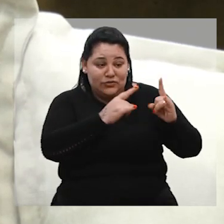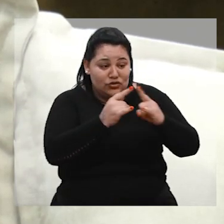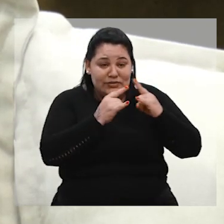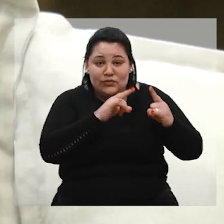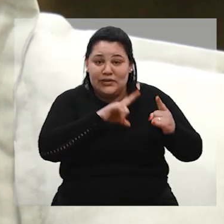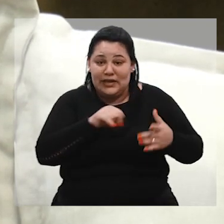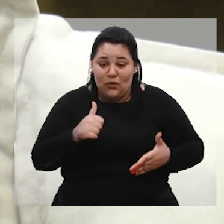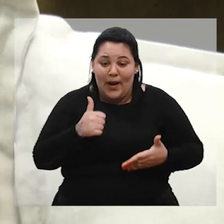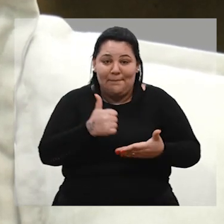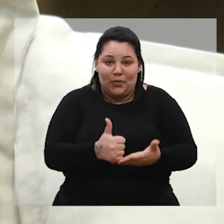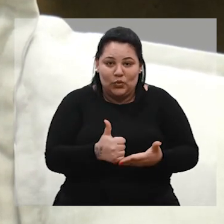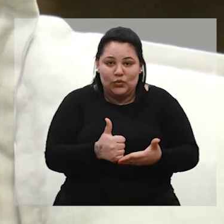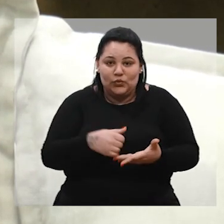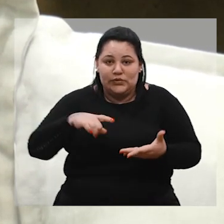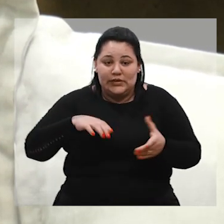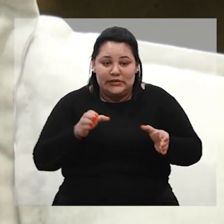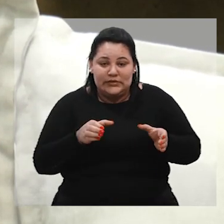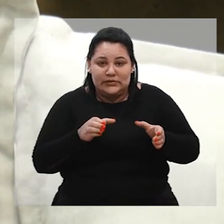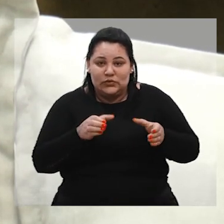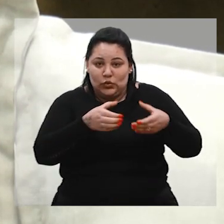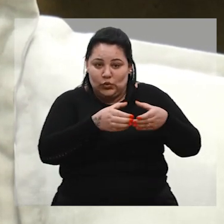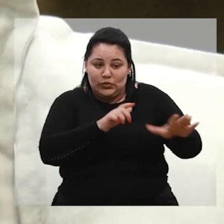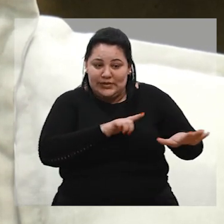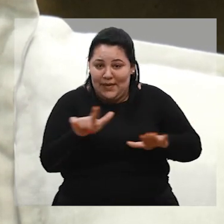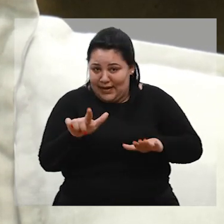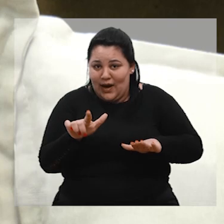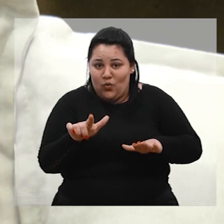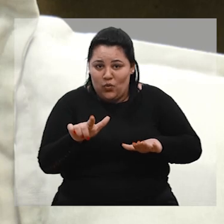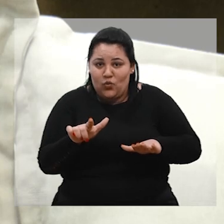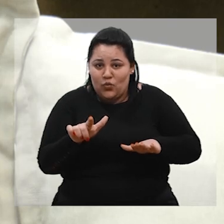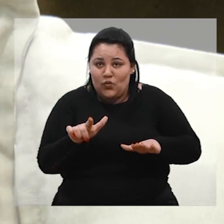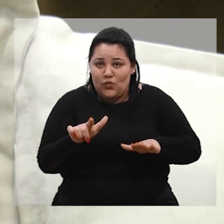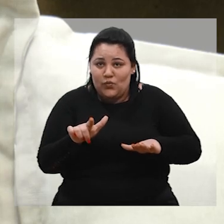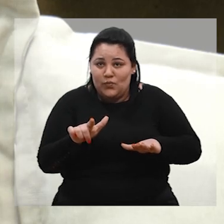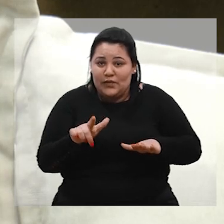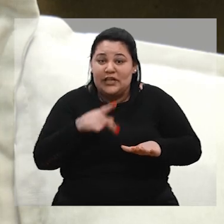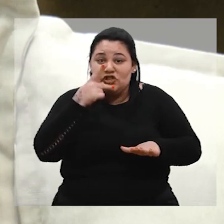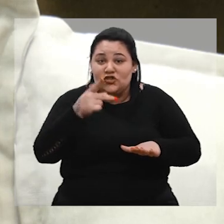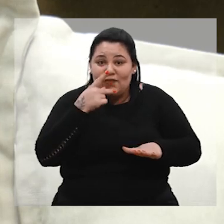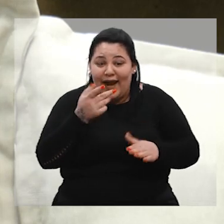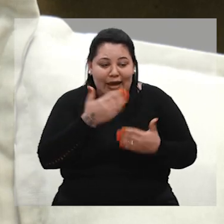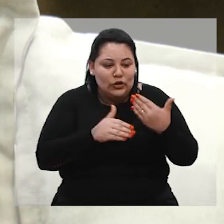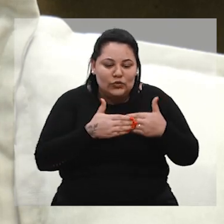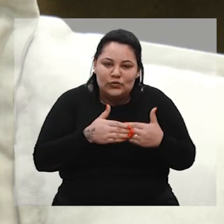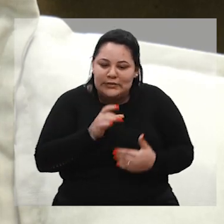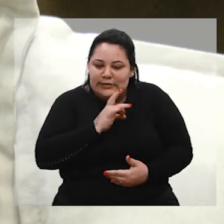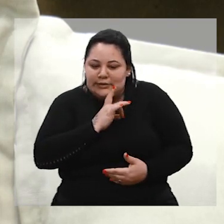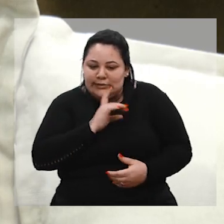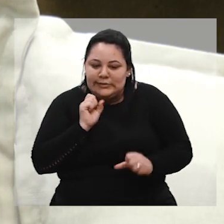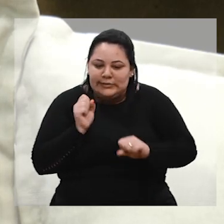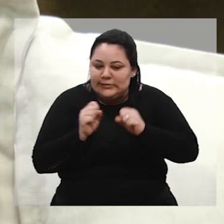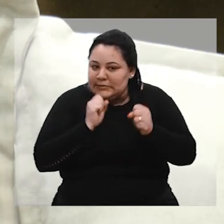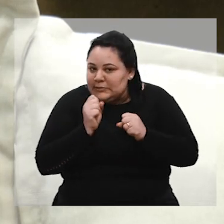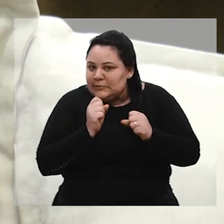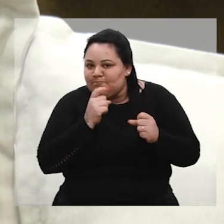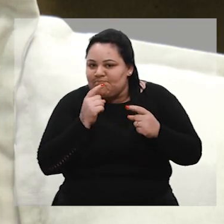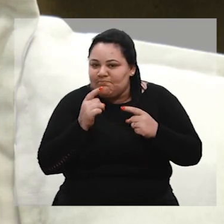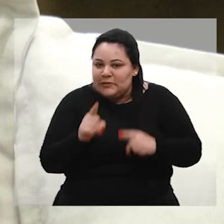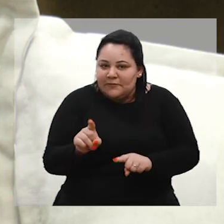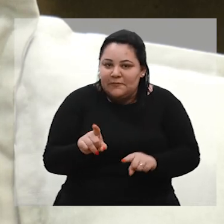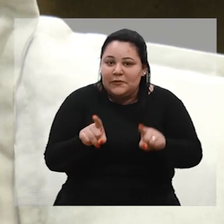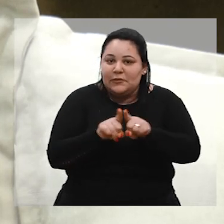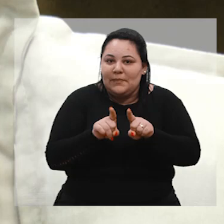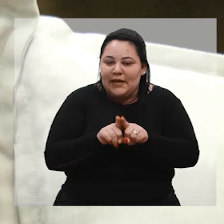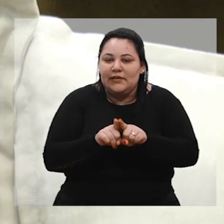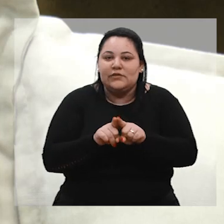numa instituição que tem esse apoio, né? A gente tem reuniões semanais onde a gente expõe todas as